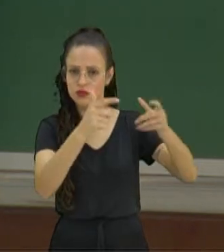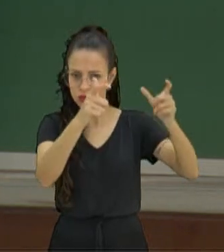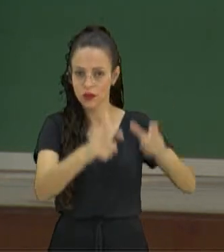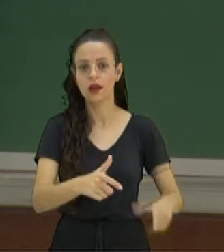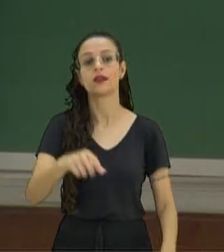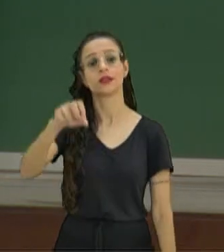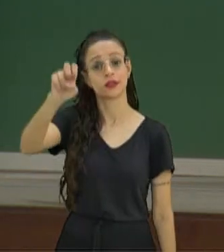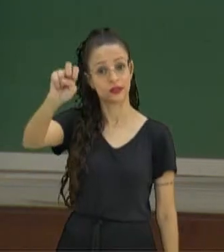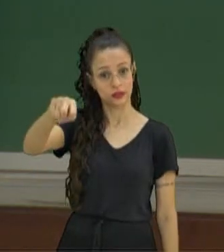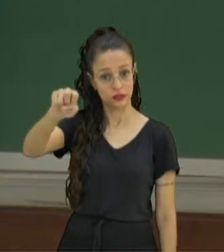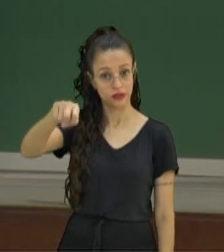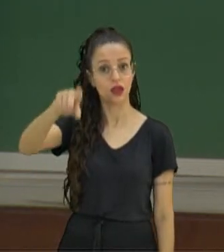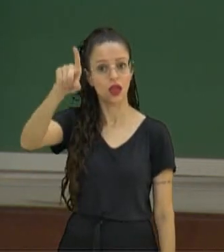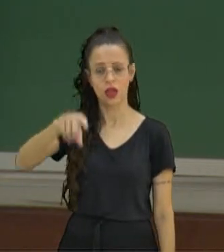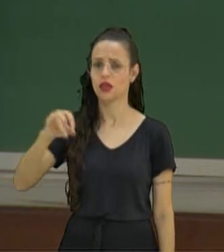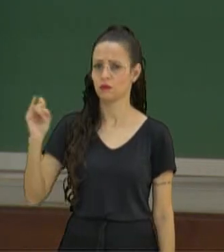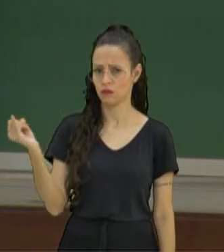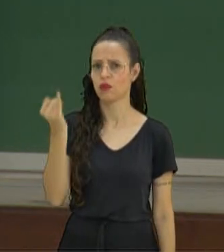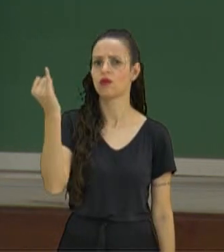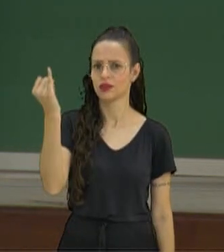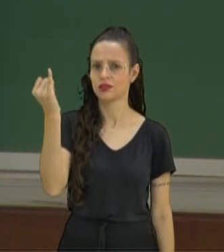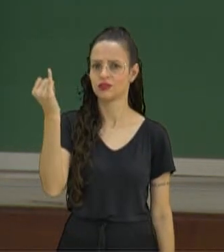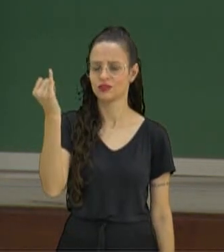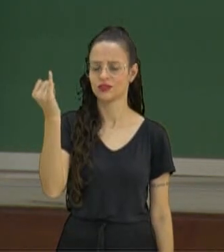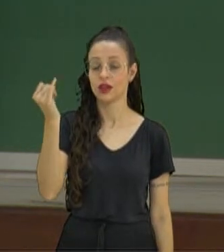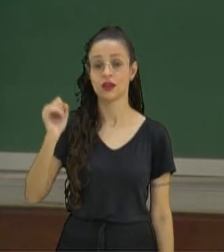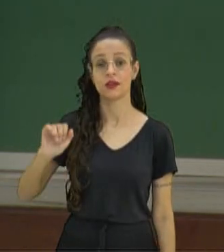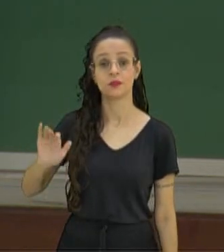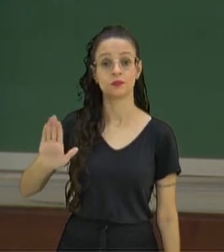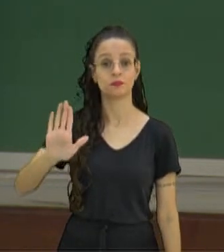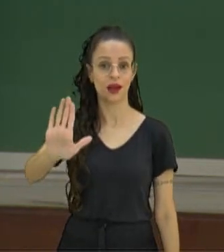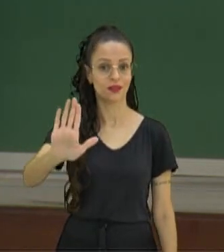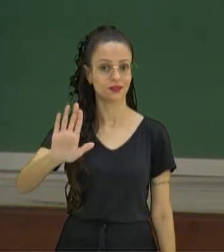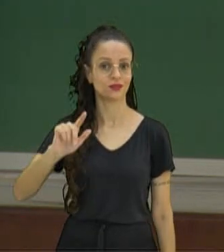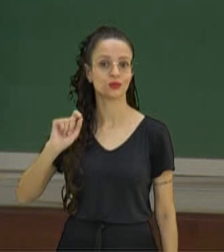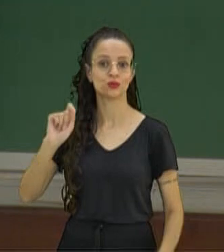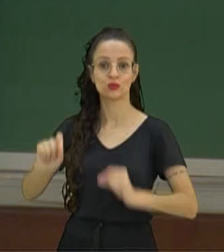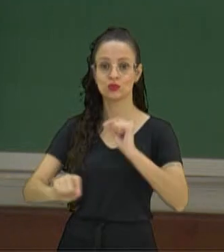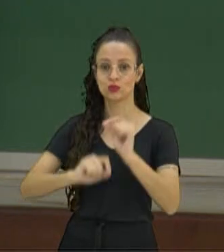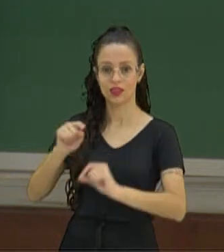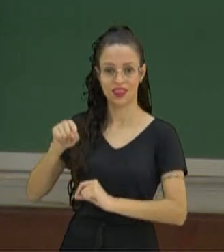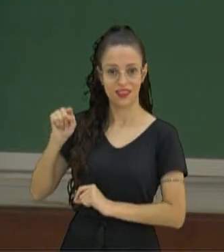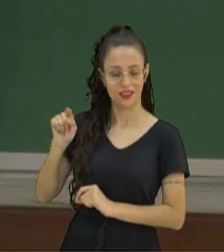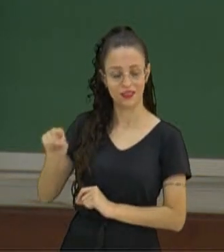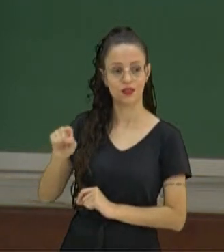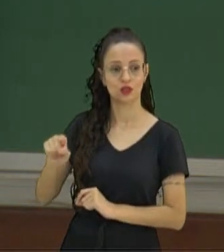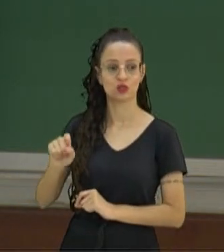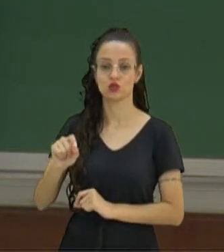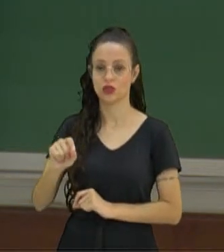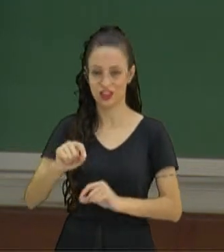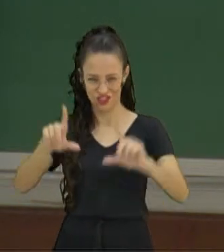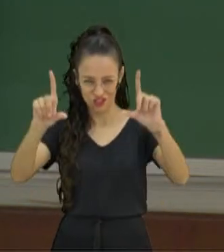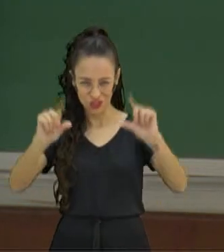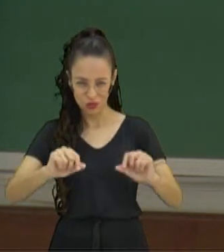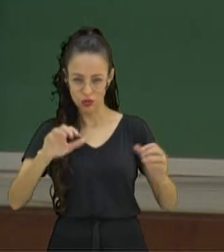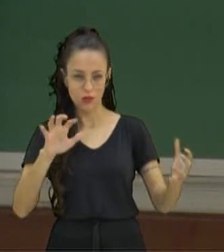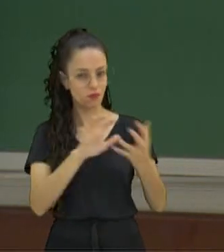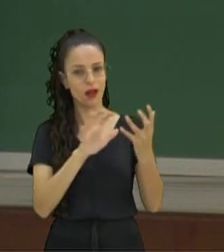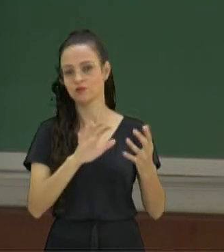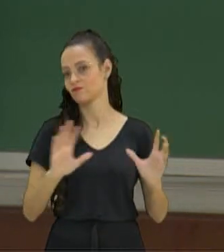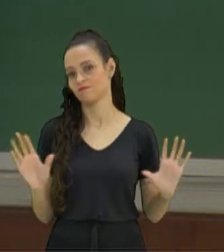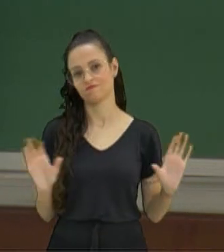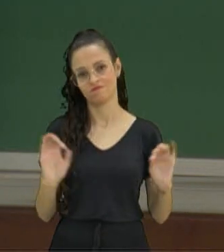lugares? Sim, é extremamente importante. Mas isso não diminui os impactos que ela vai